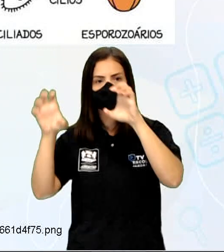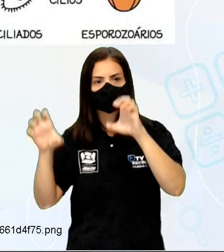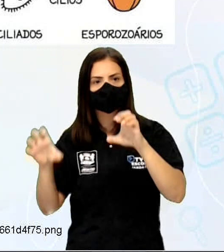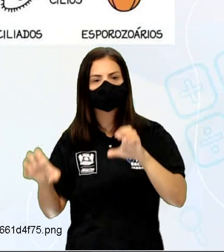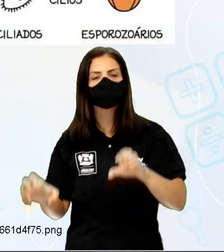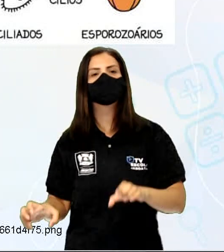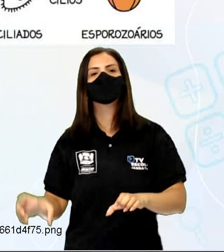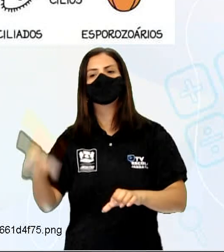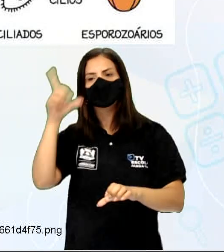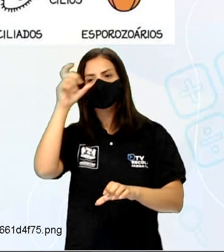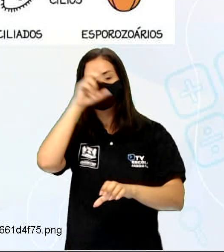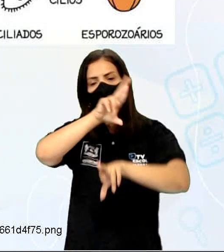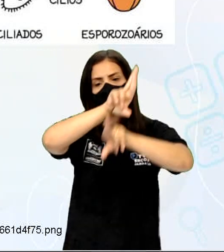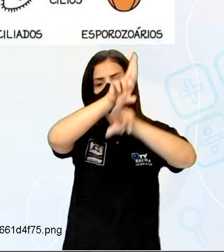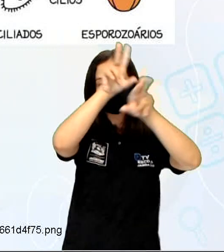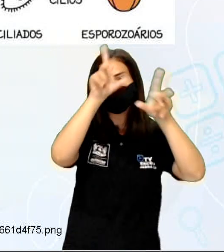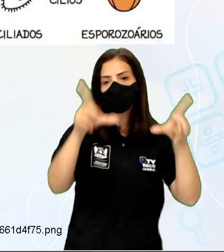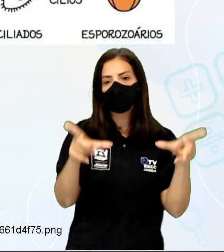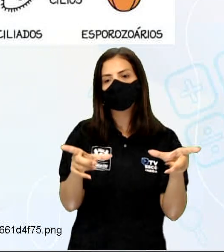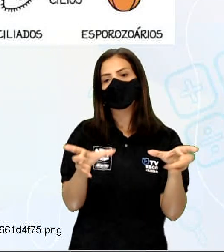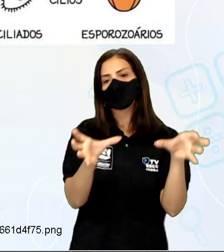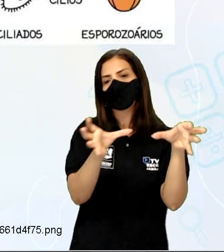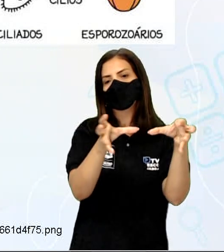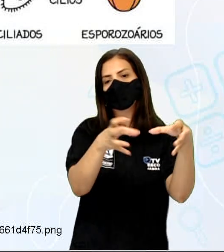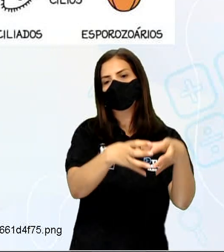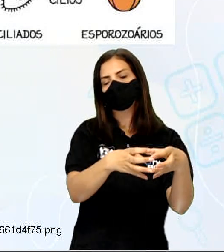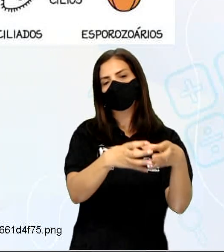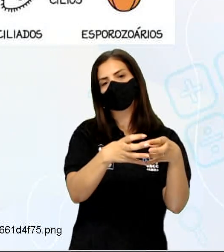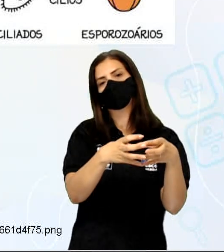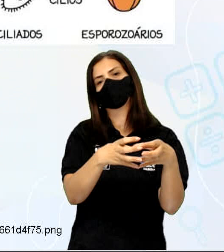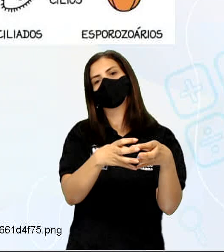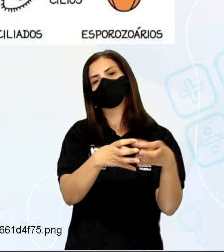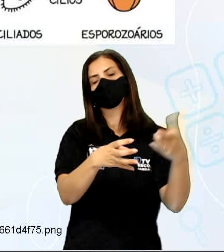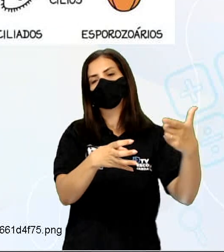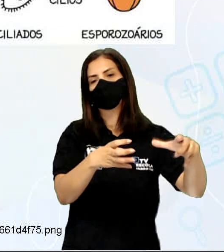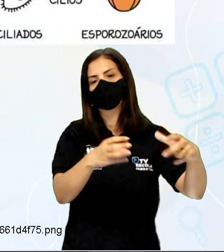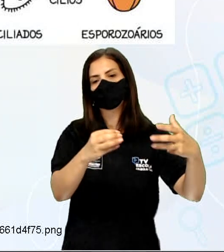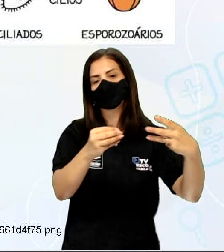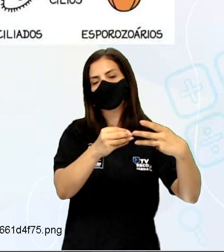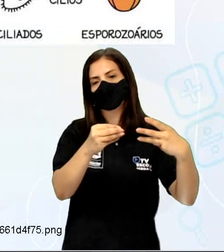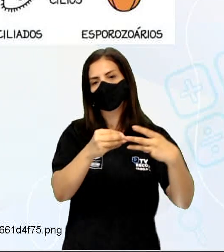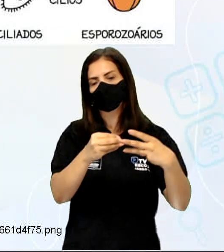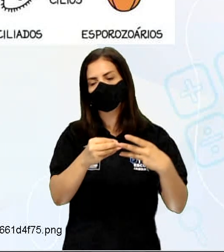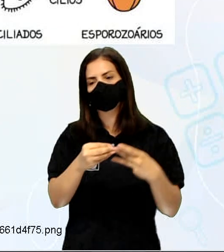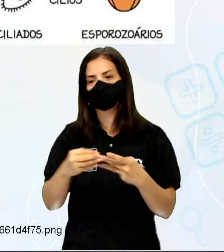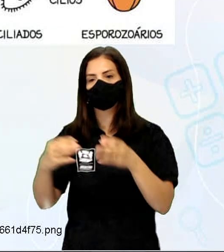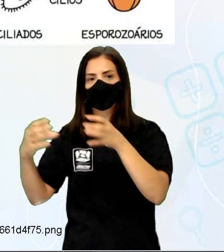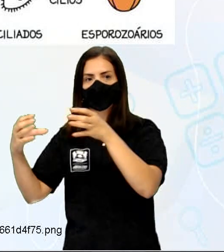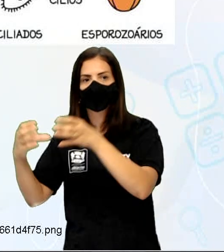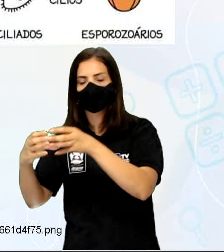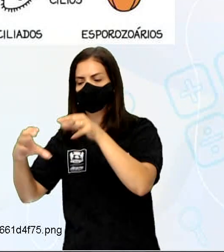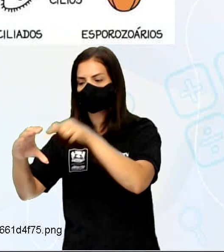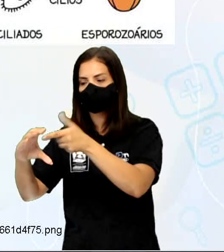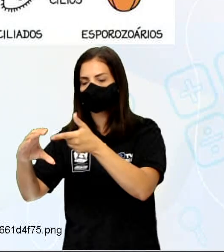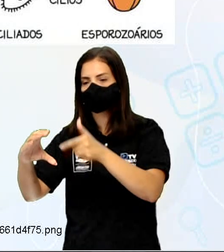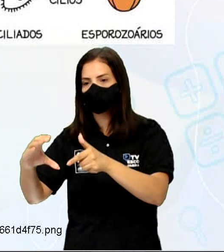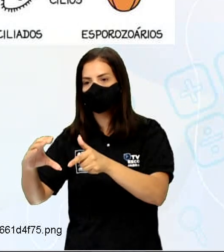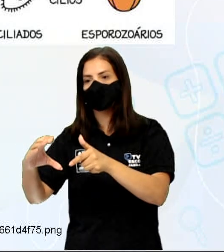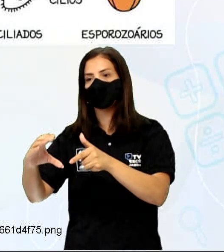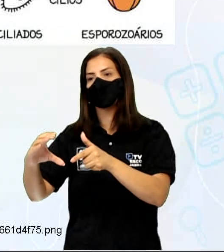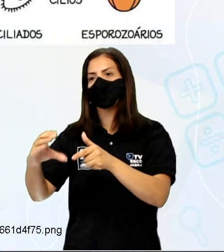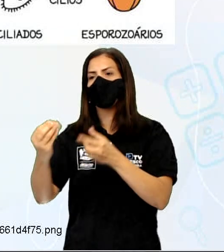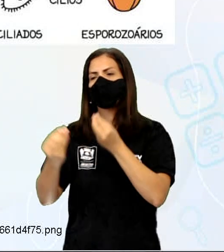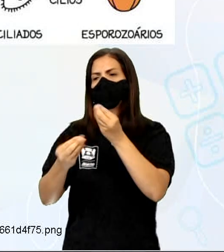complexo do que nas células procariontes. Por exemplo, as células procariontes, elas basicamente se locomovem por meio do flagelo, que é essa